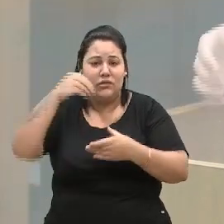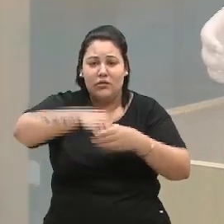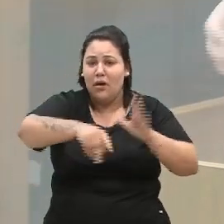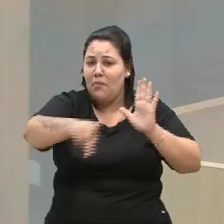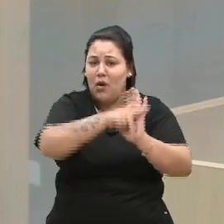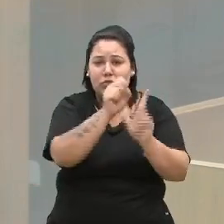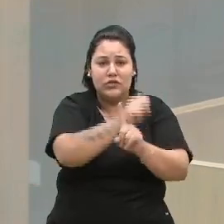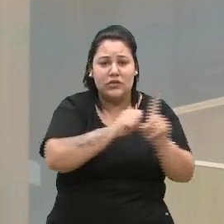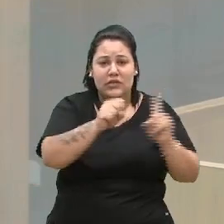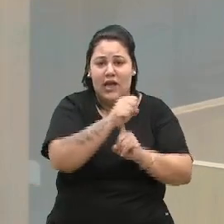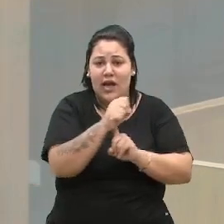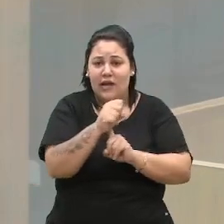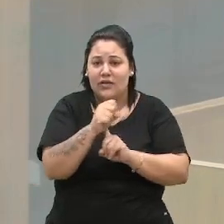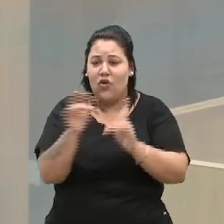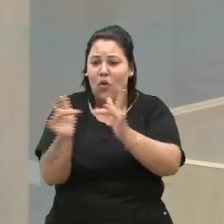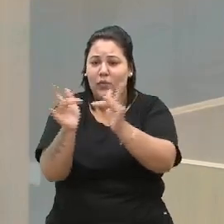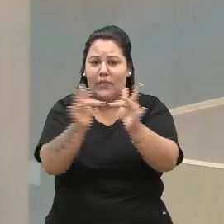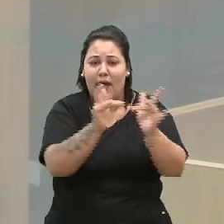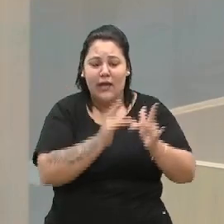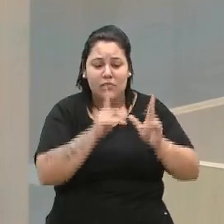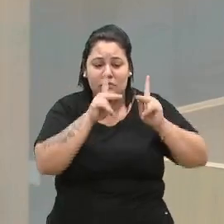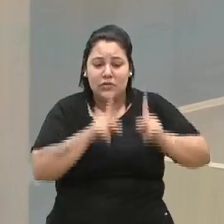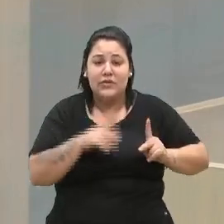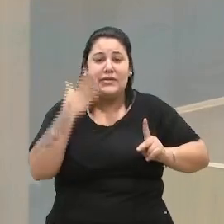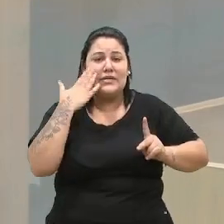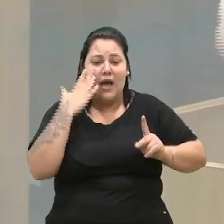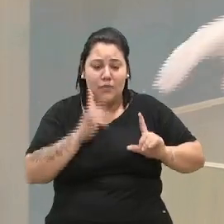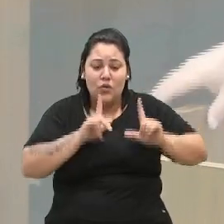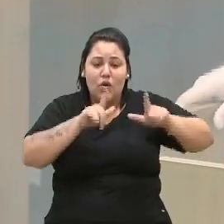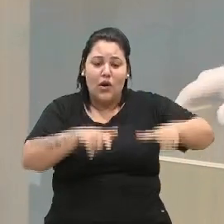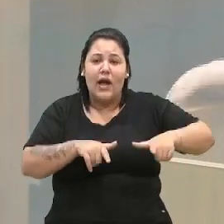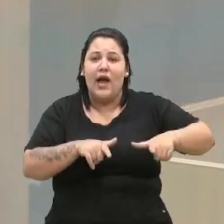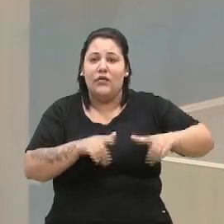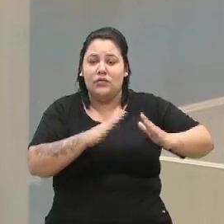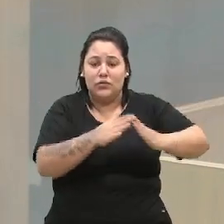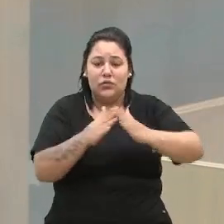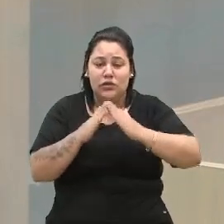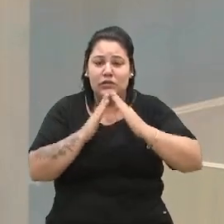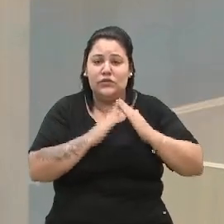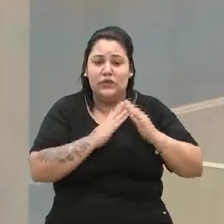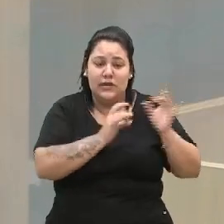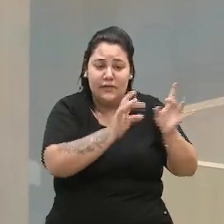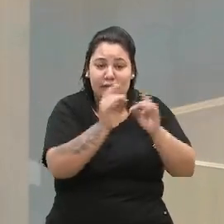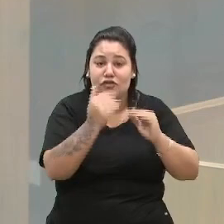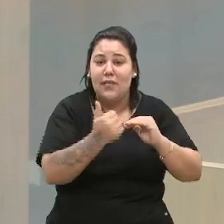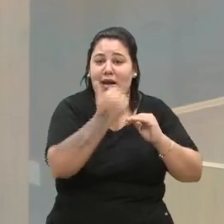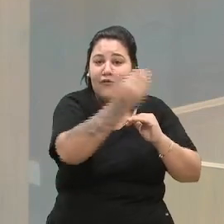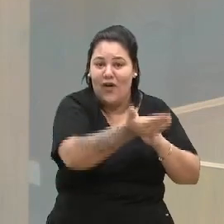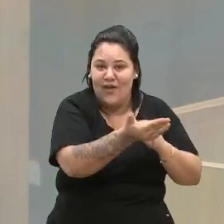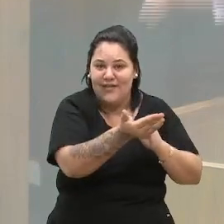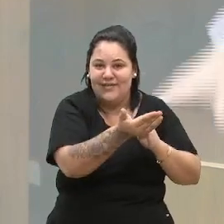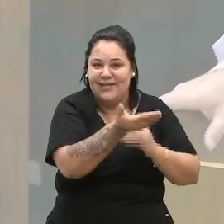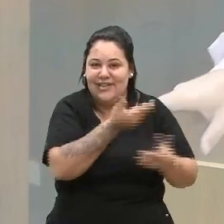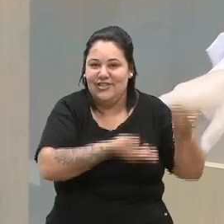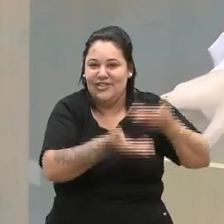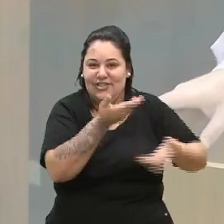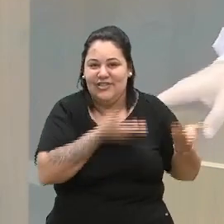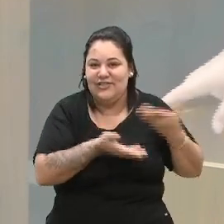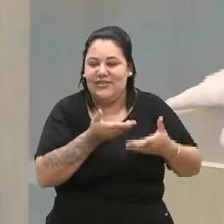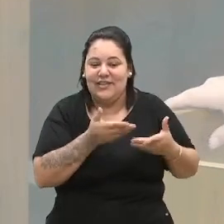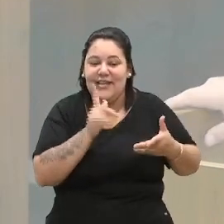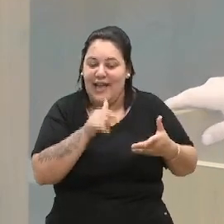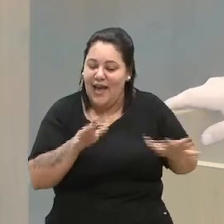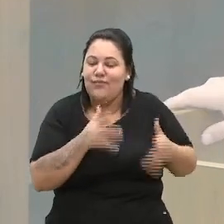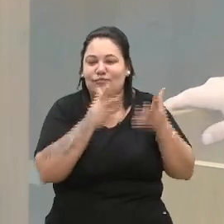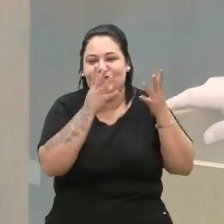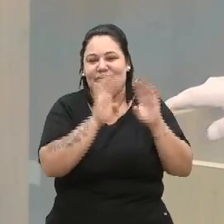que conhecem onde estão morando, onde estão vivendo e acabam vendendo isso para fora, obviamente gerando aquilo que a gente tem debatido aqui, que é o engajamento